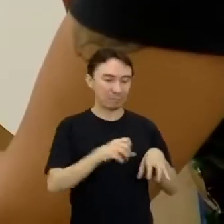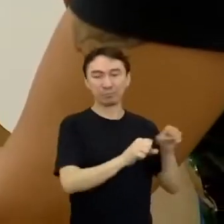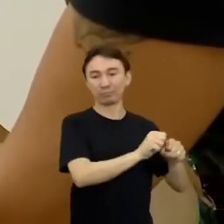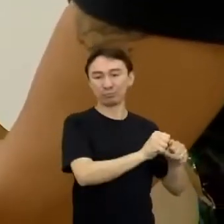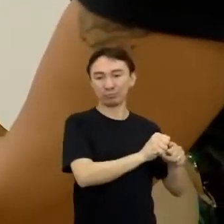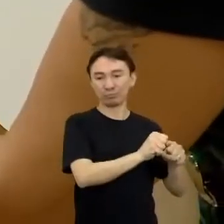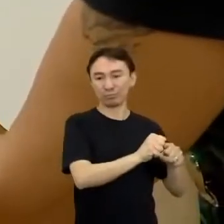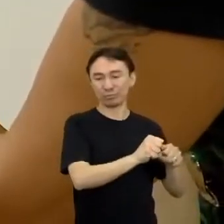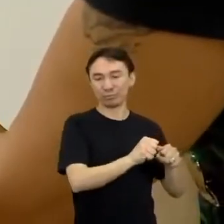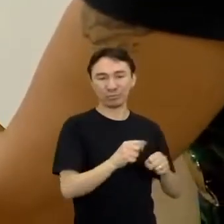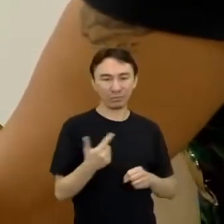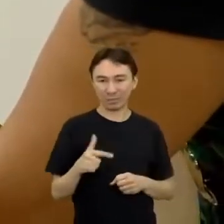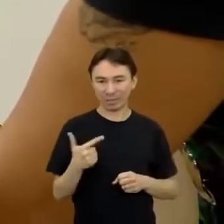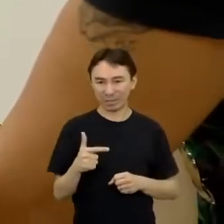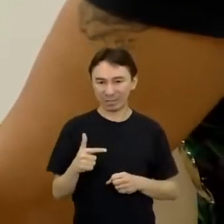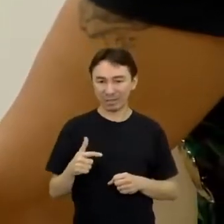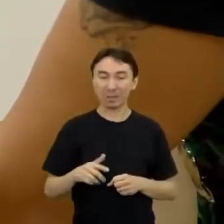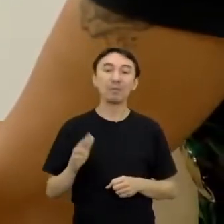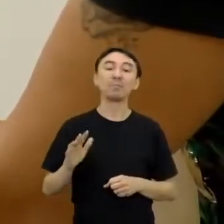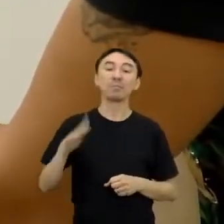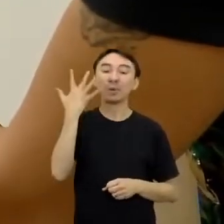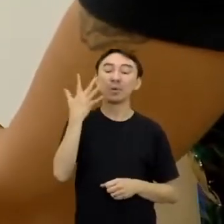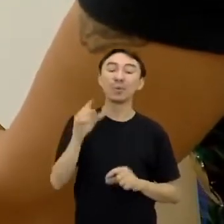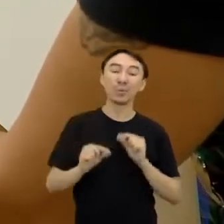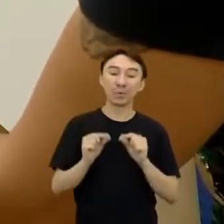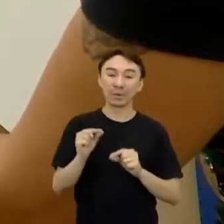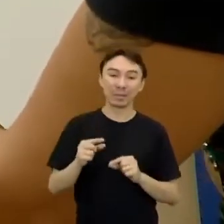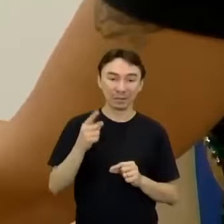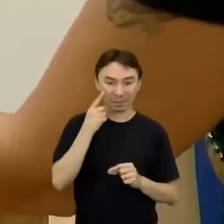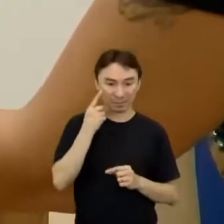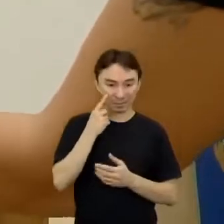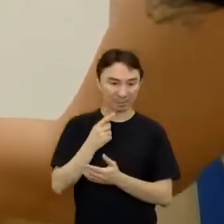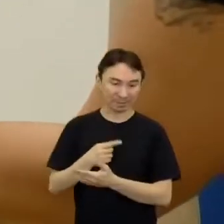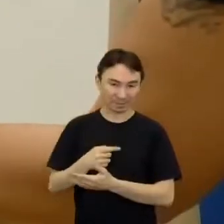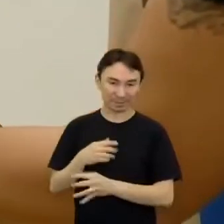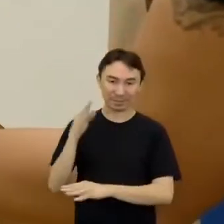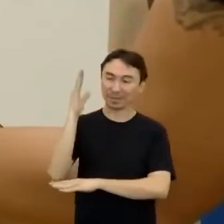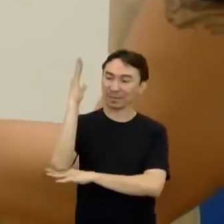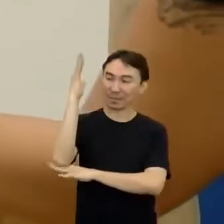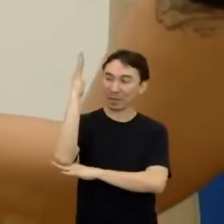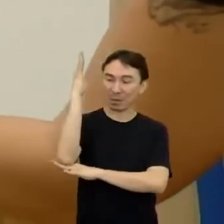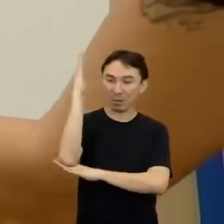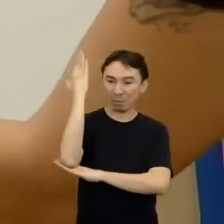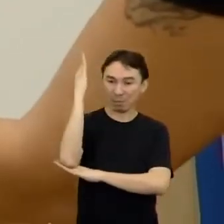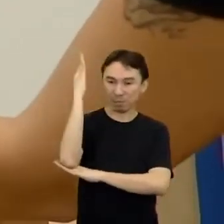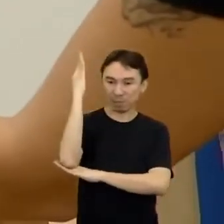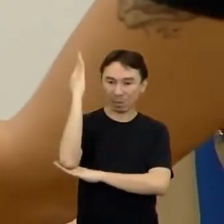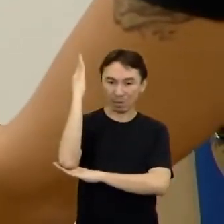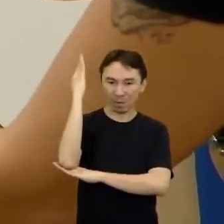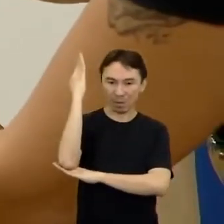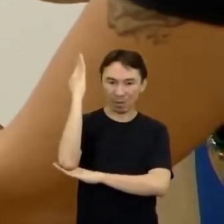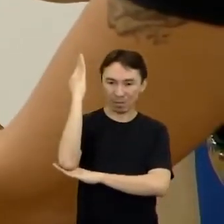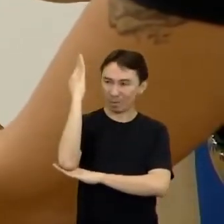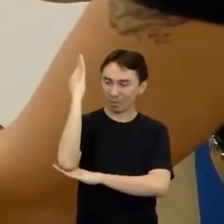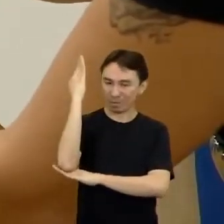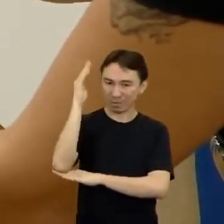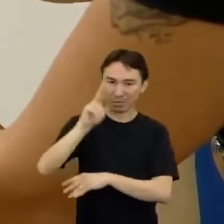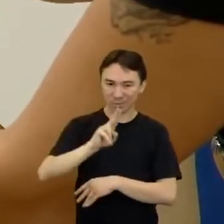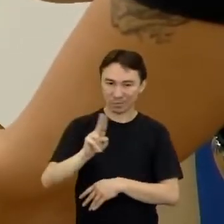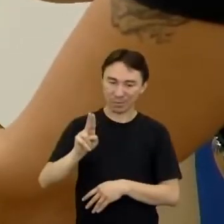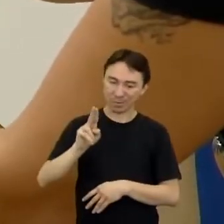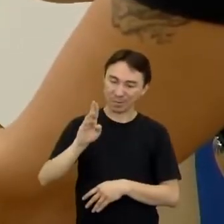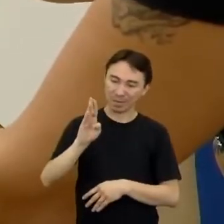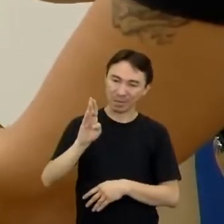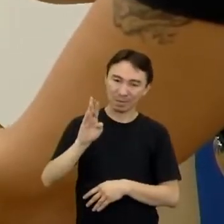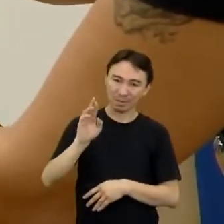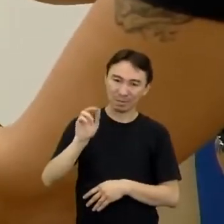exploração do pau-brasil. Olha aqui. Ó. Então, de 1500